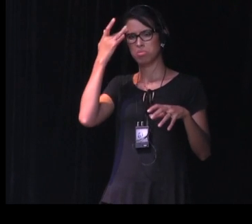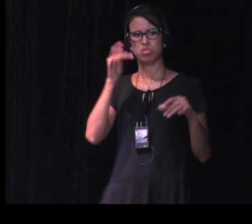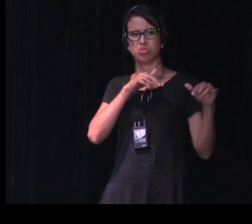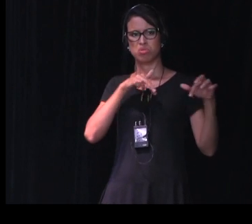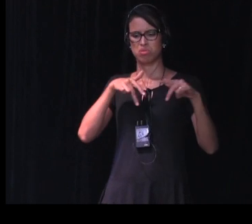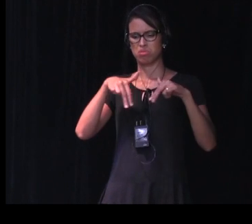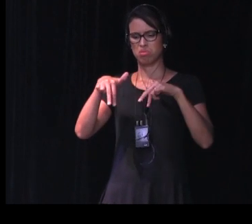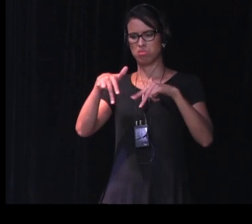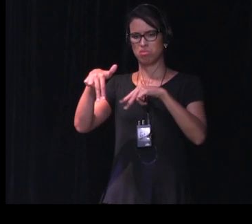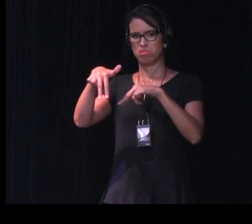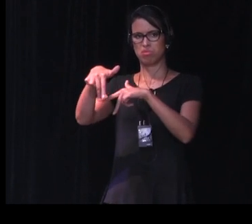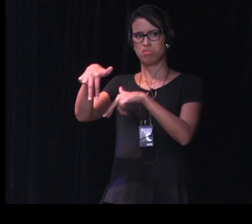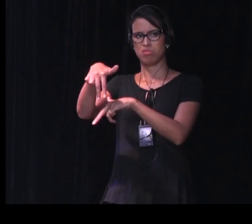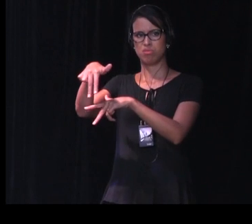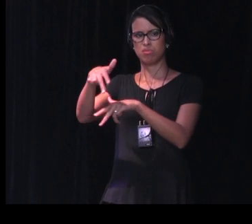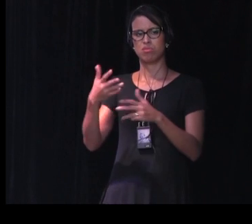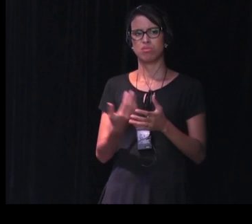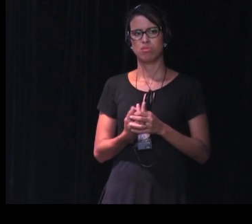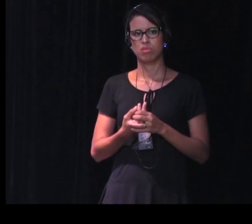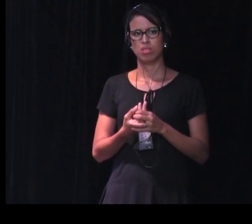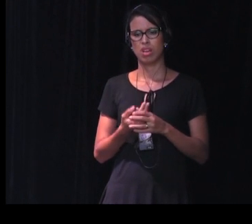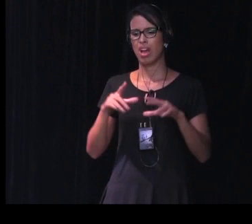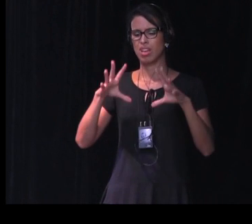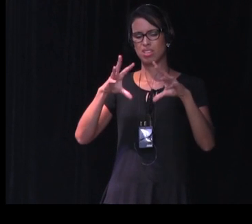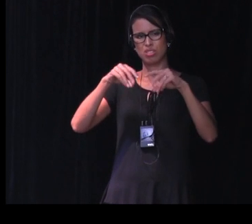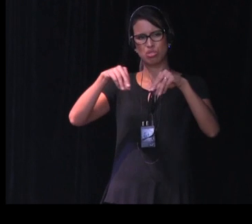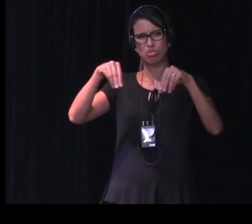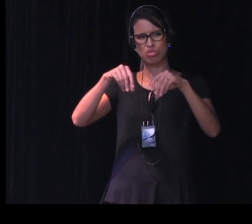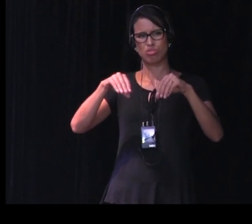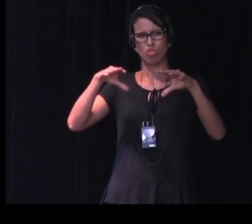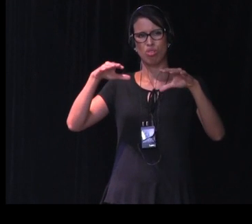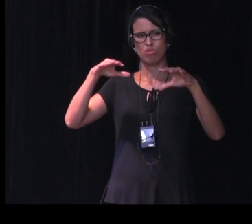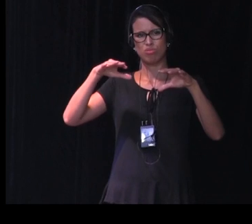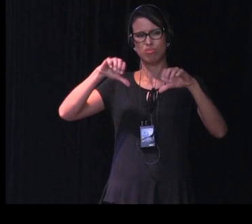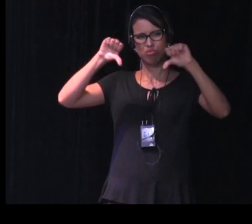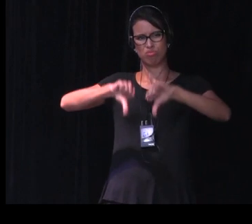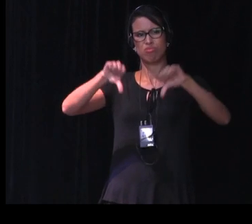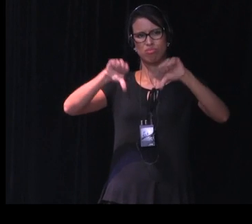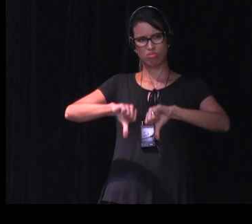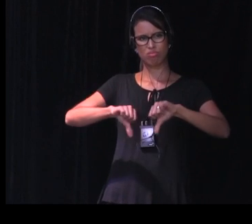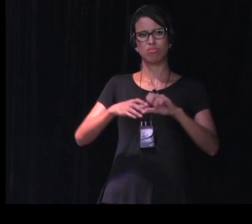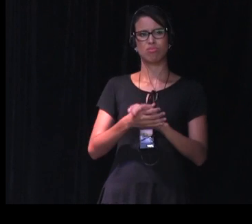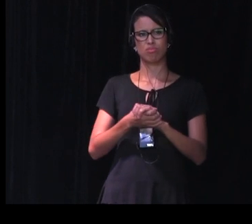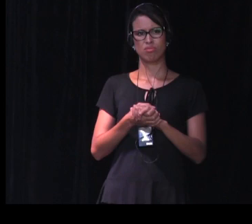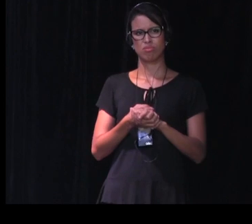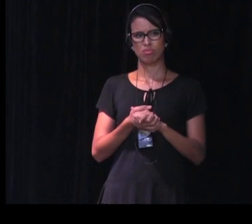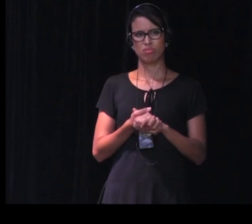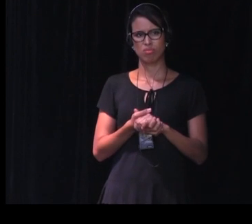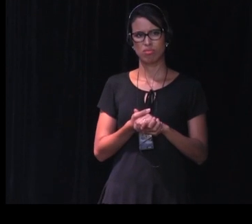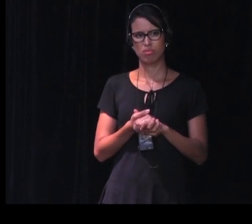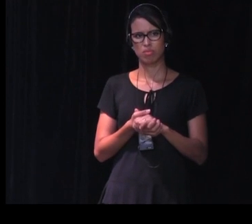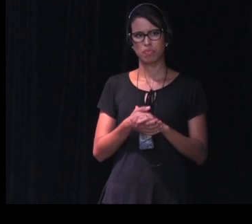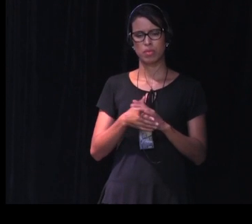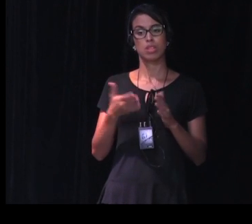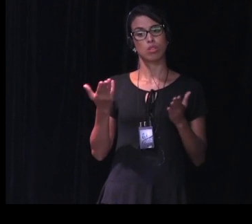pessoas começam a andar pelos canteiros e aí o chão vai ficando dessa forma. O que nós propomos é